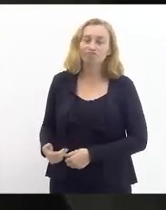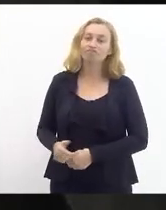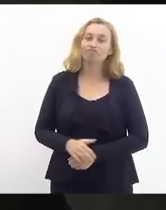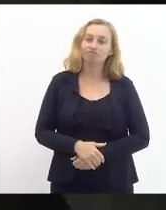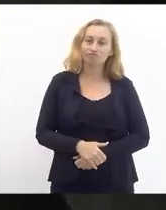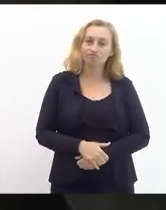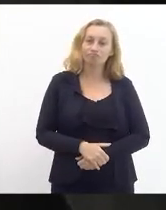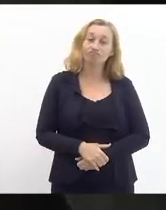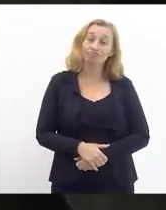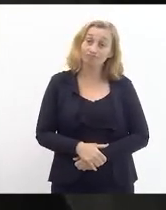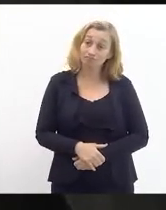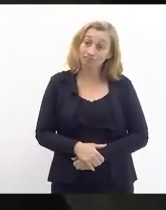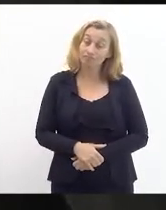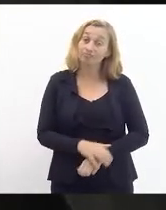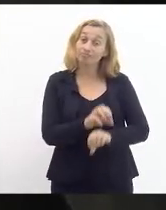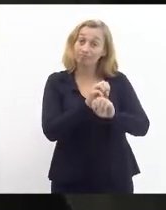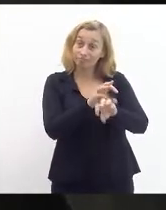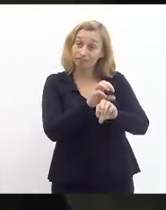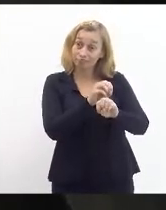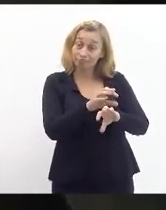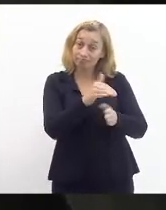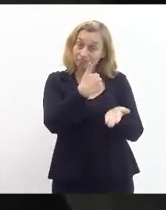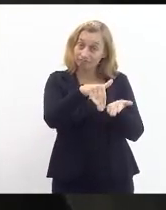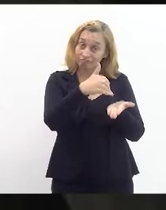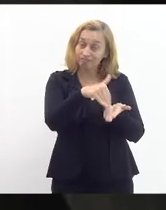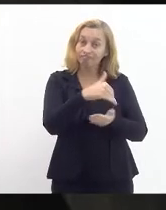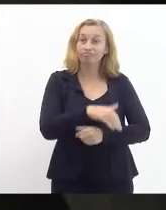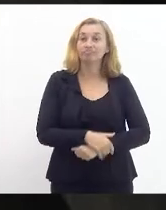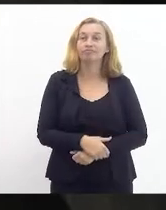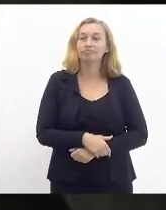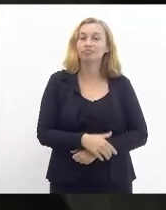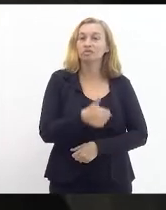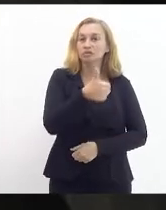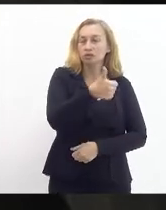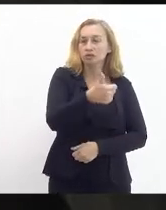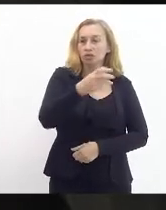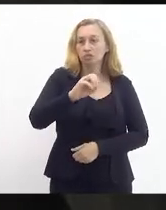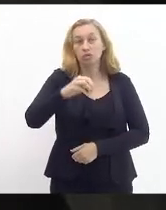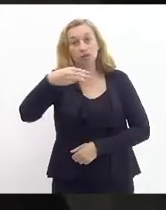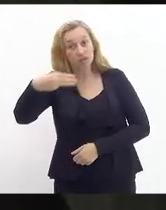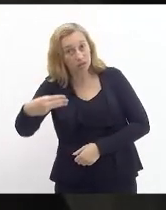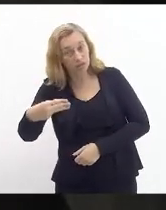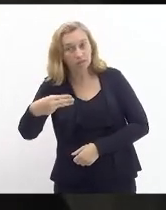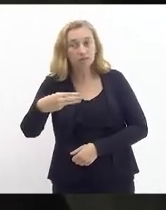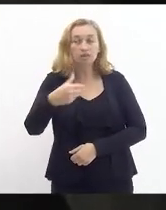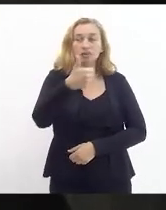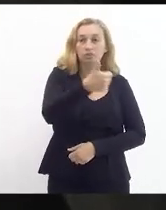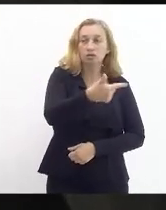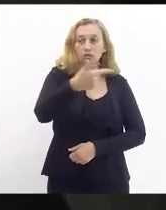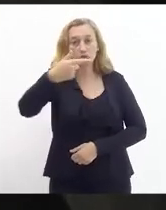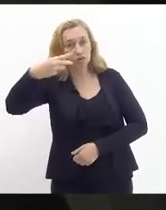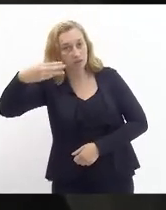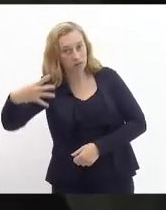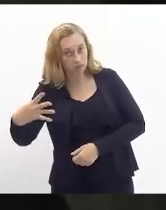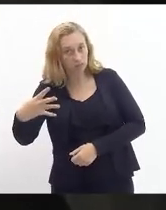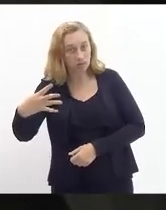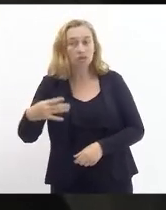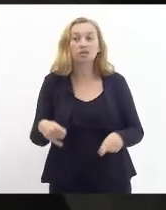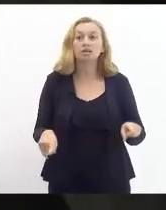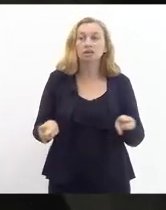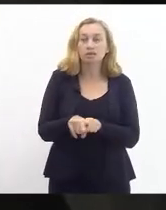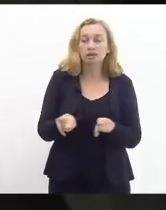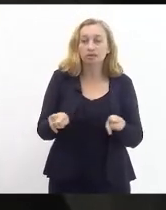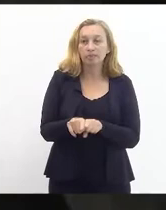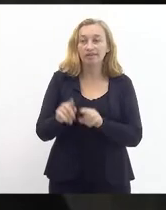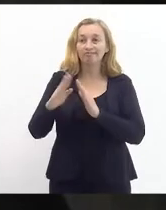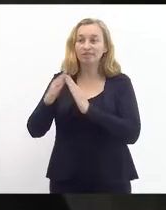no caso da educação da Seduc de 2013 e de 2014 e também é